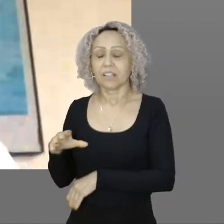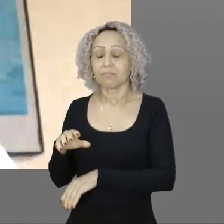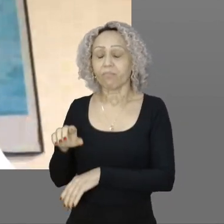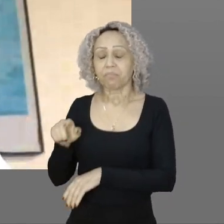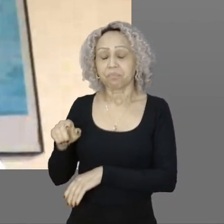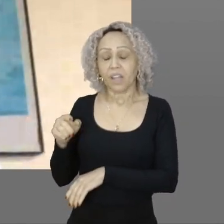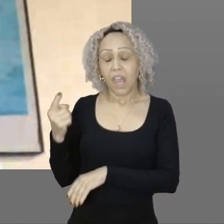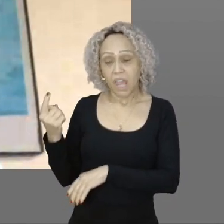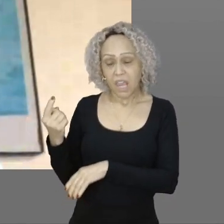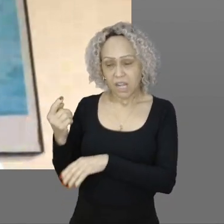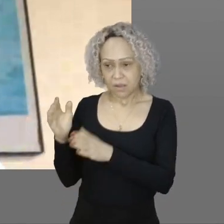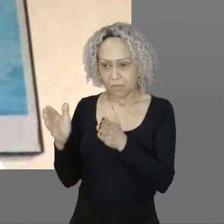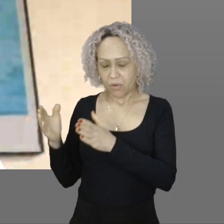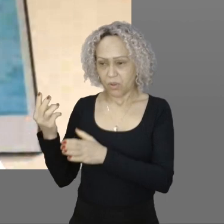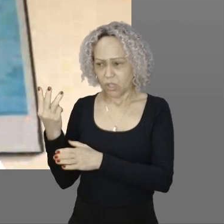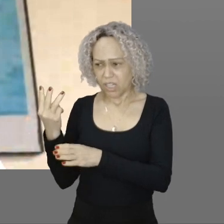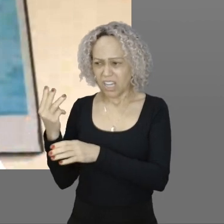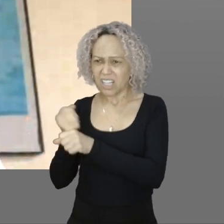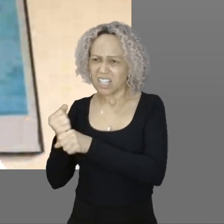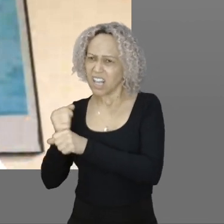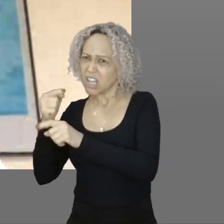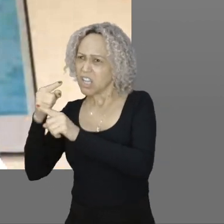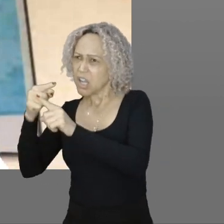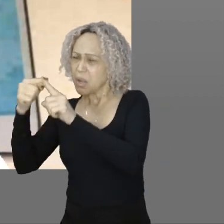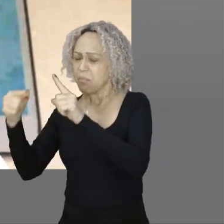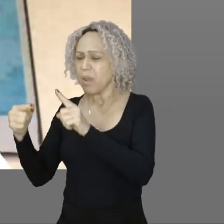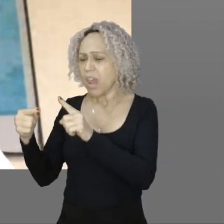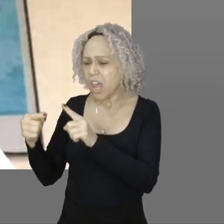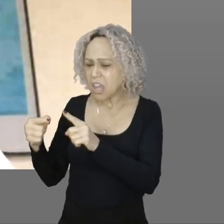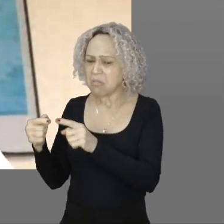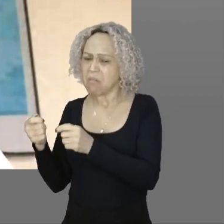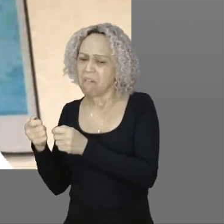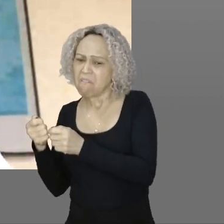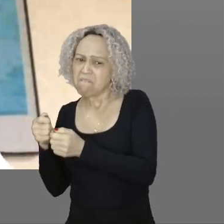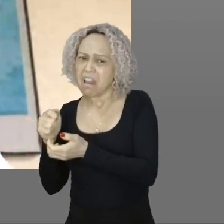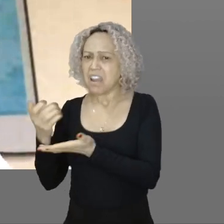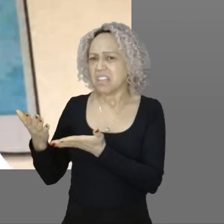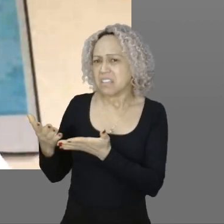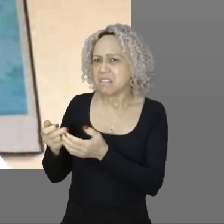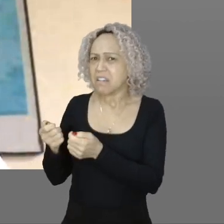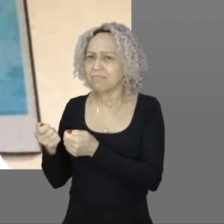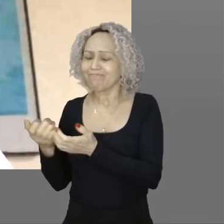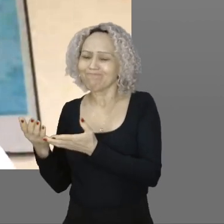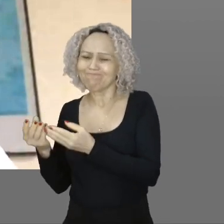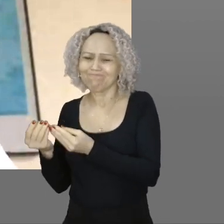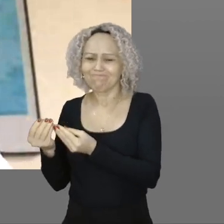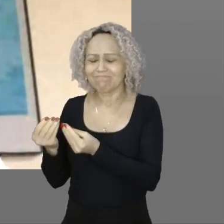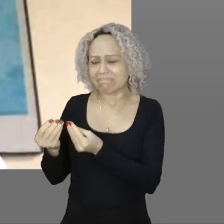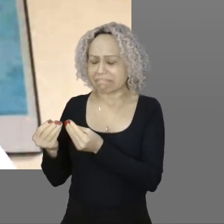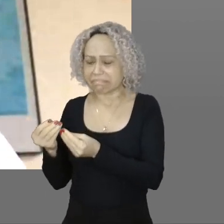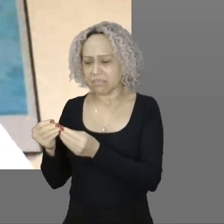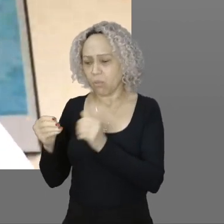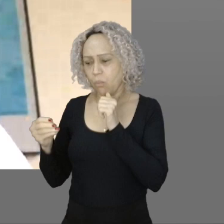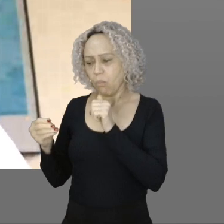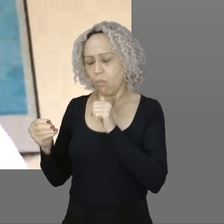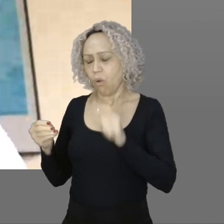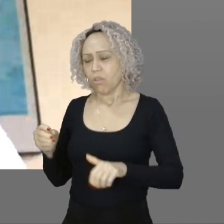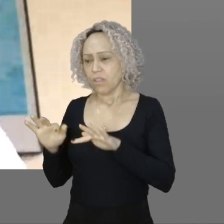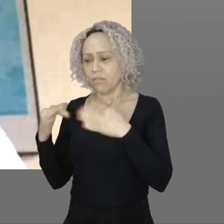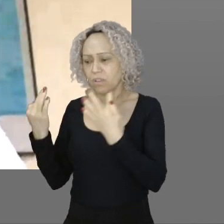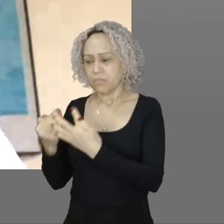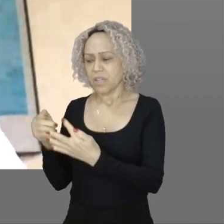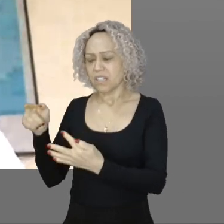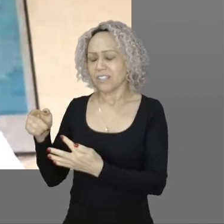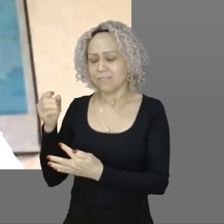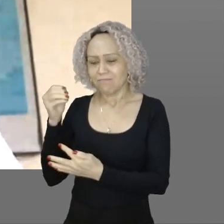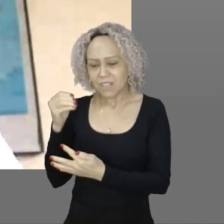eleição, ele retomou um valor maior com o objetivo de tentar influir na eleição. Felizmente, o povo